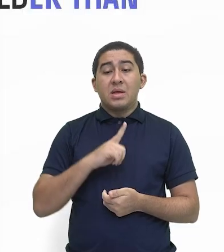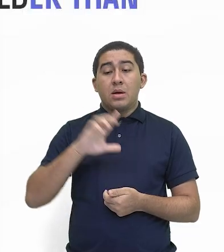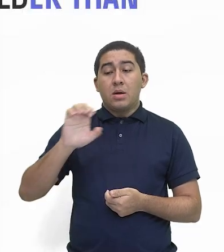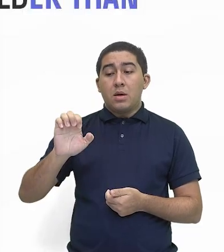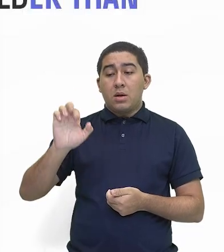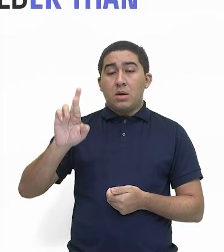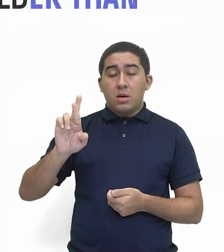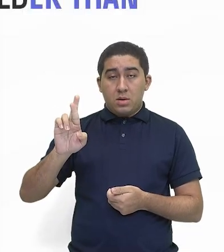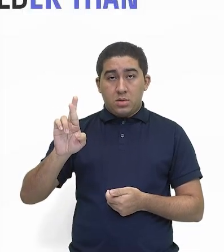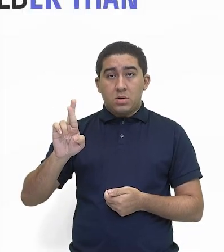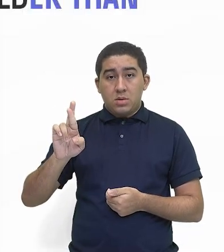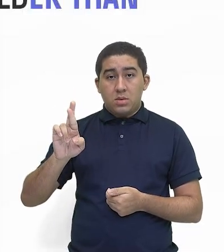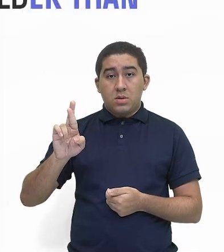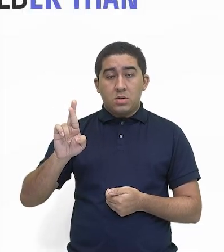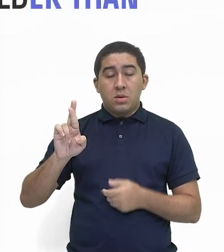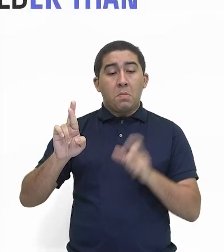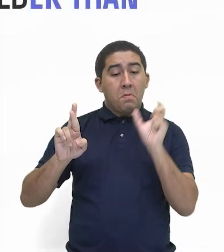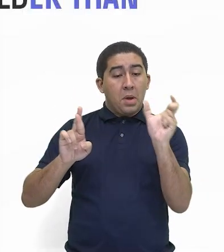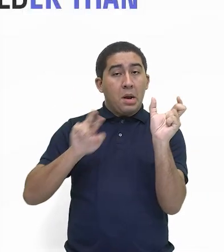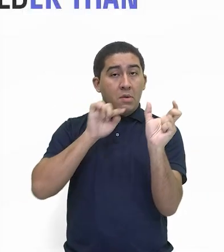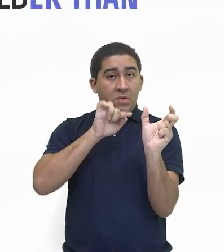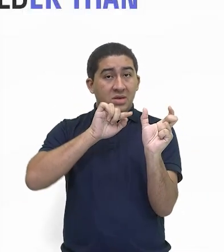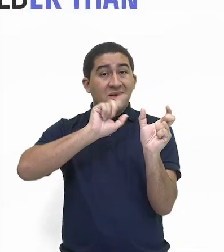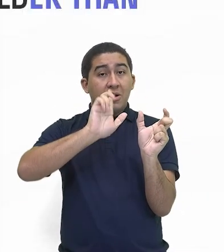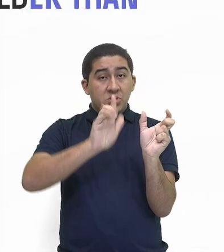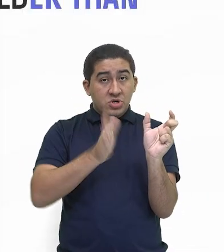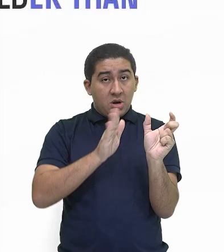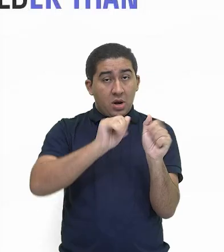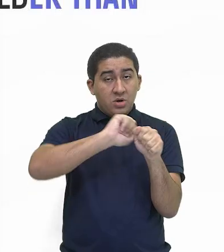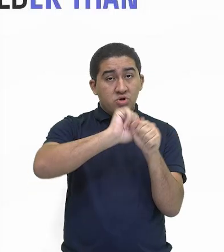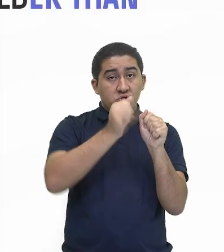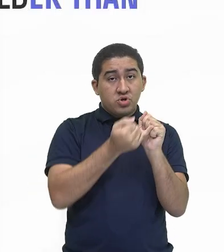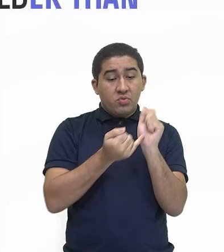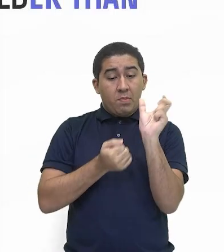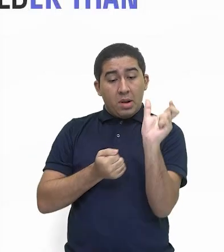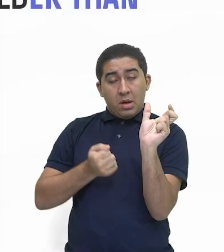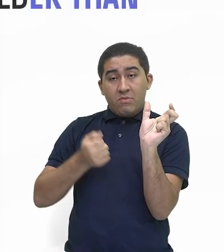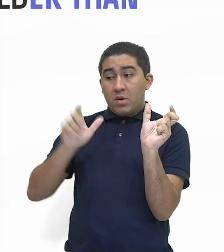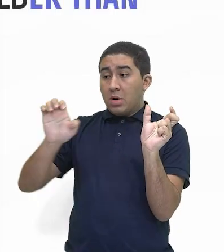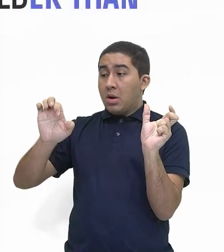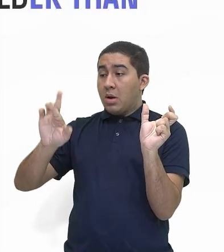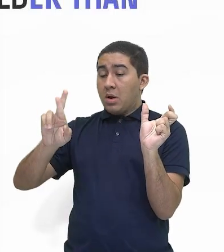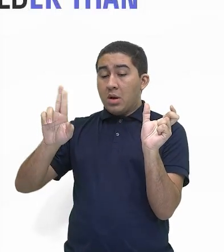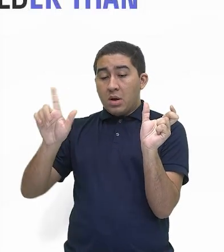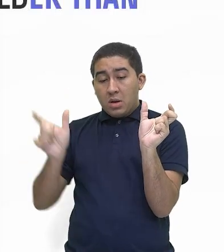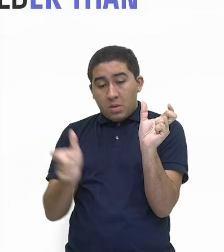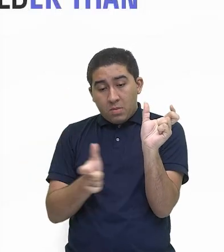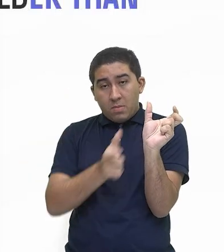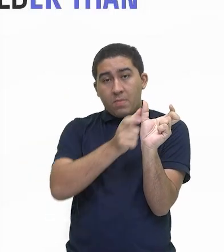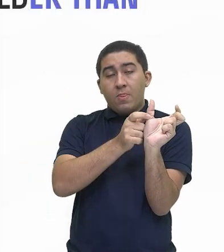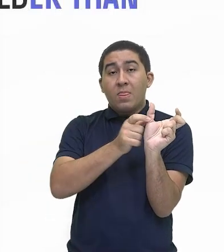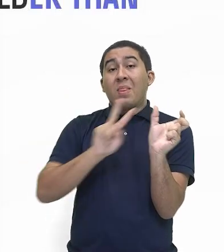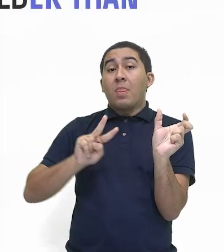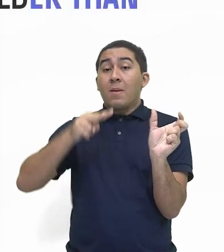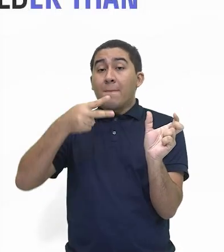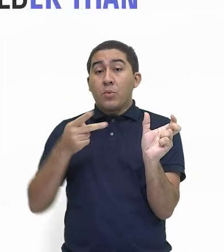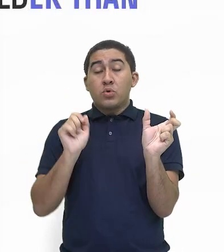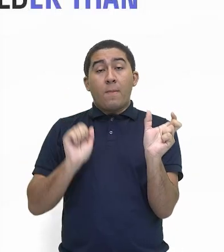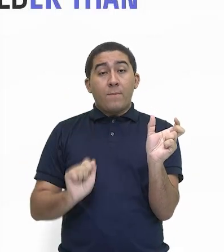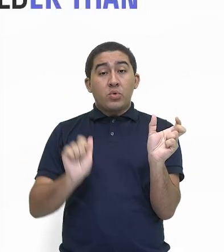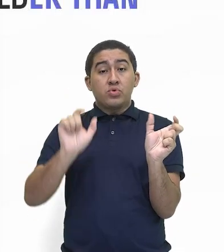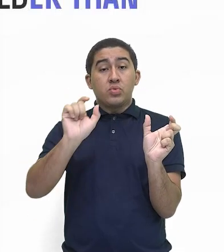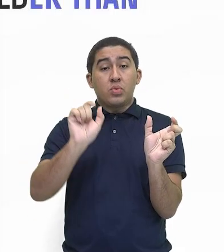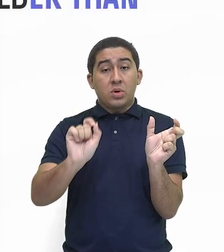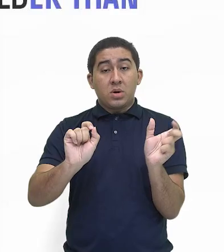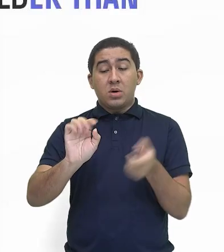adicionar ER ao adjetivo e depois, caso seja necessário, nós acrescentamos